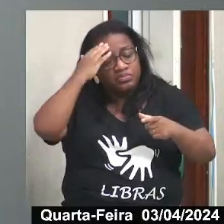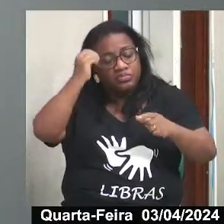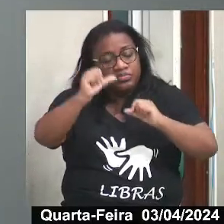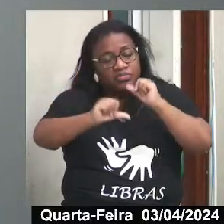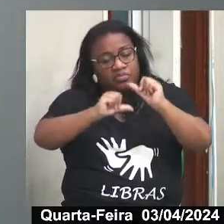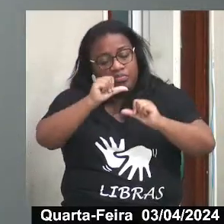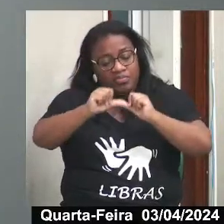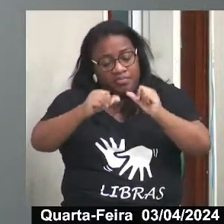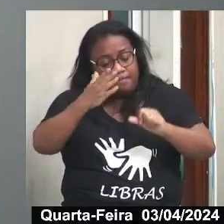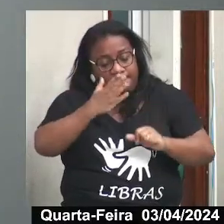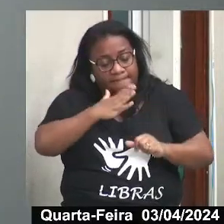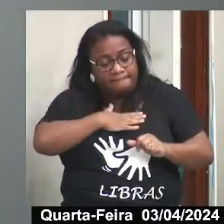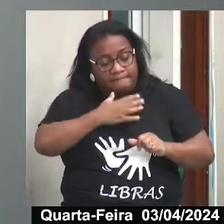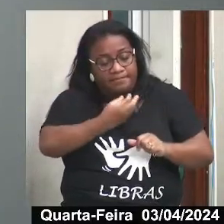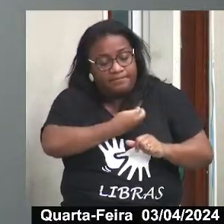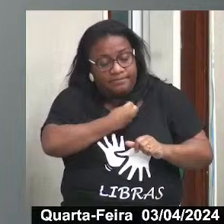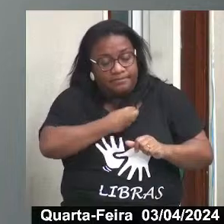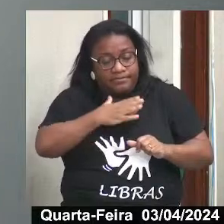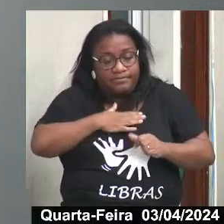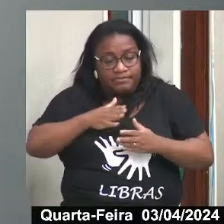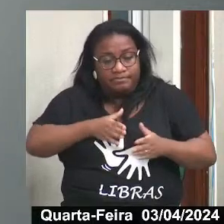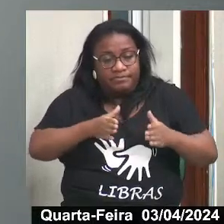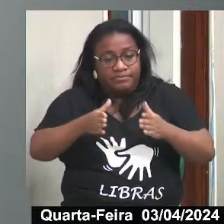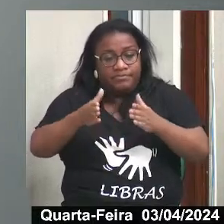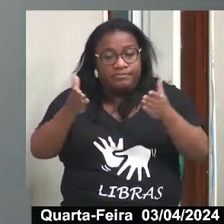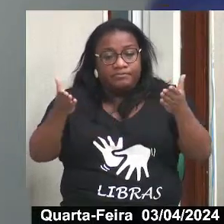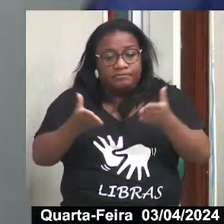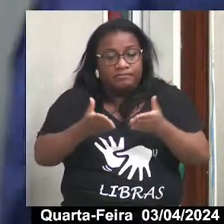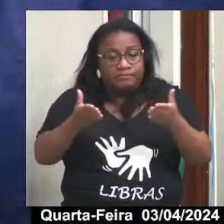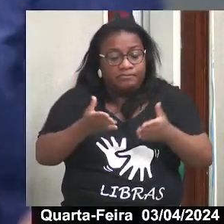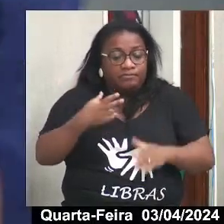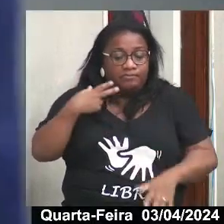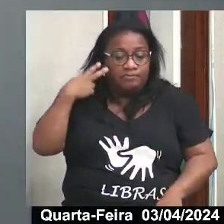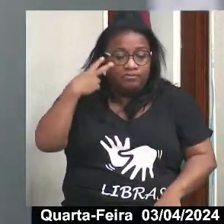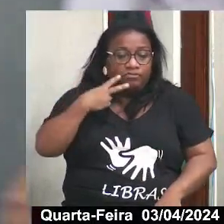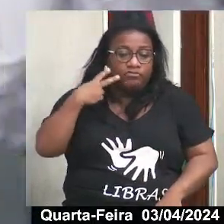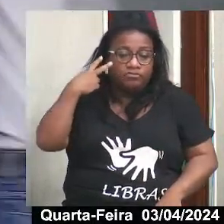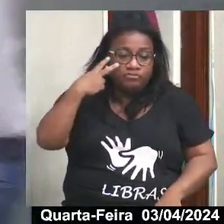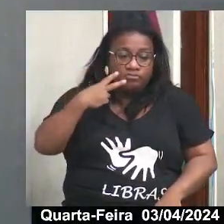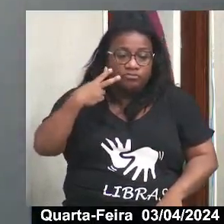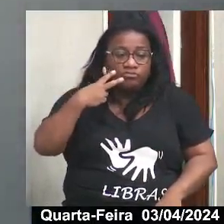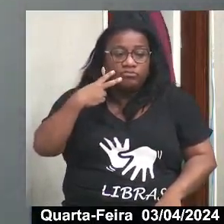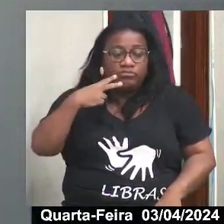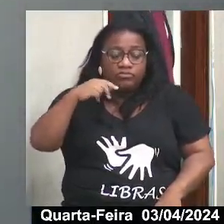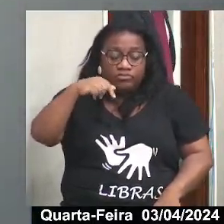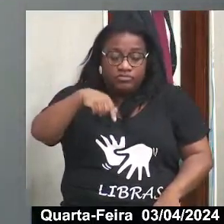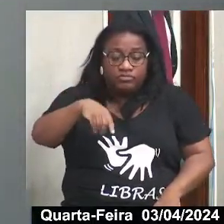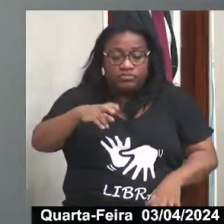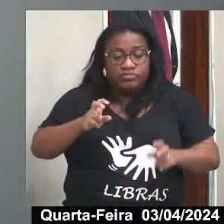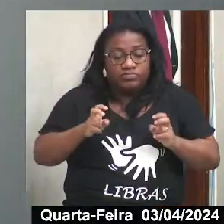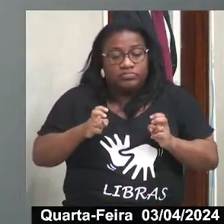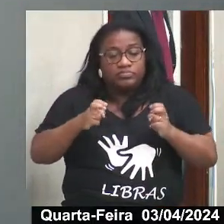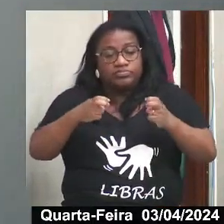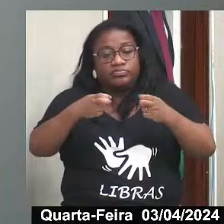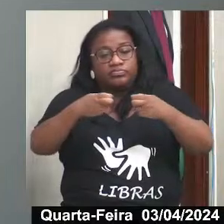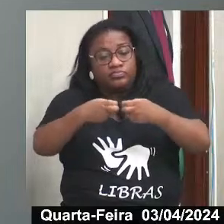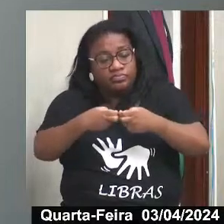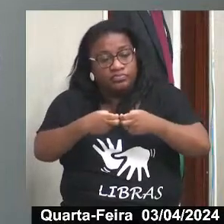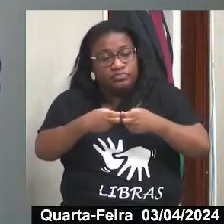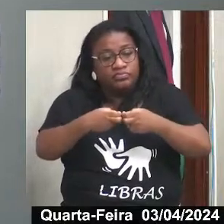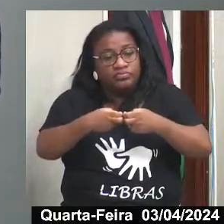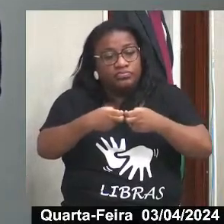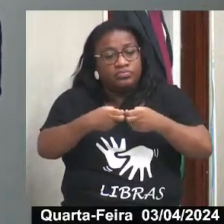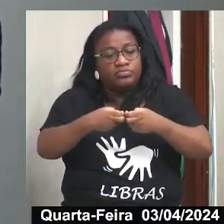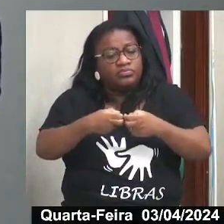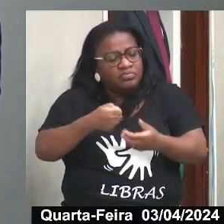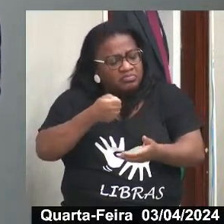mudaram a minha vida e a minha trajetória. Hoje, sou vereador e tenho a minha atuação aqui na Câmara Municipal,